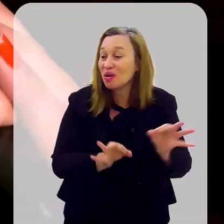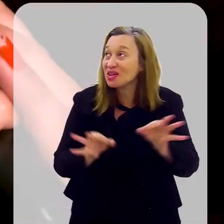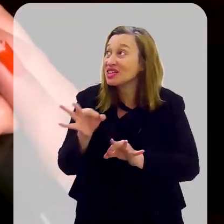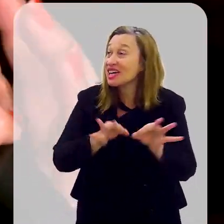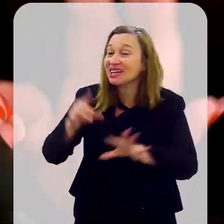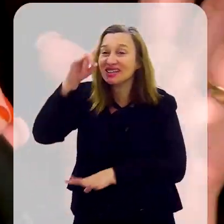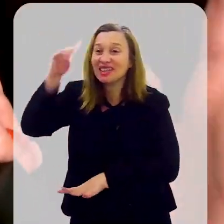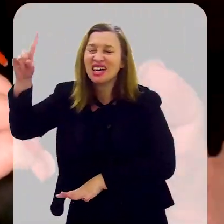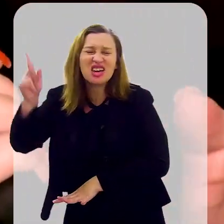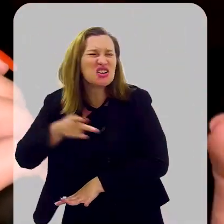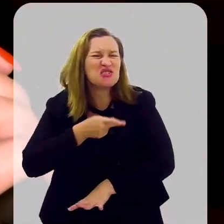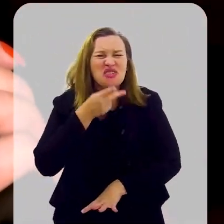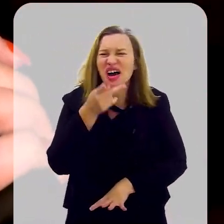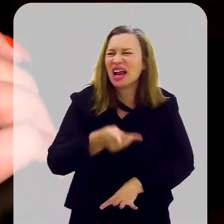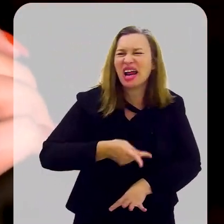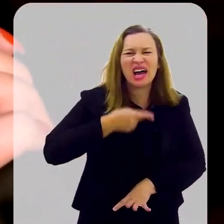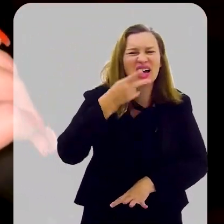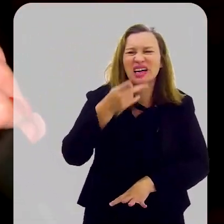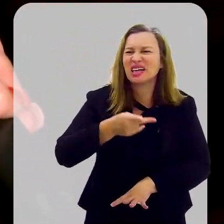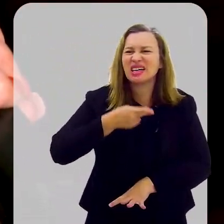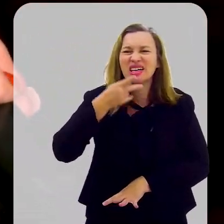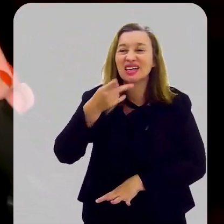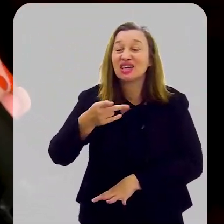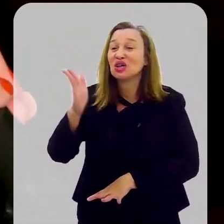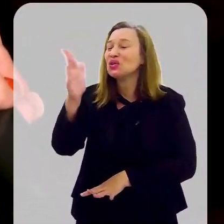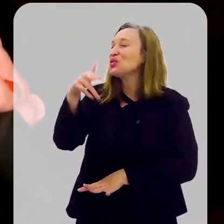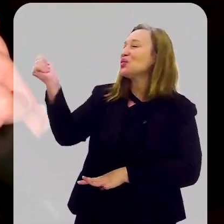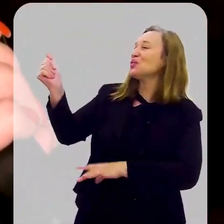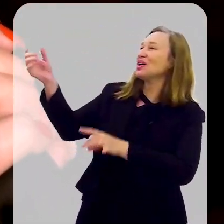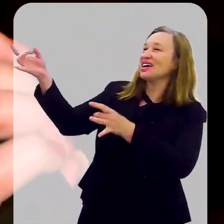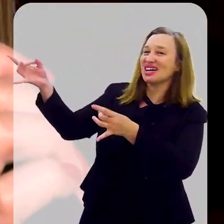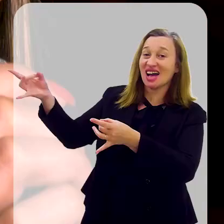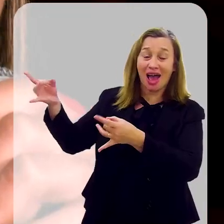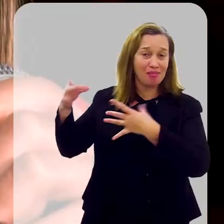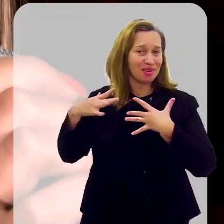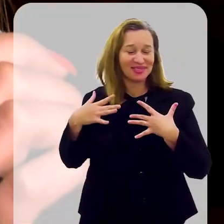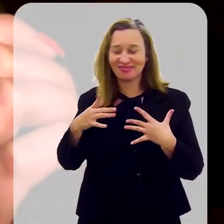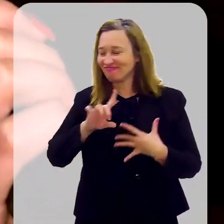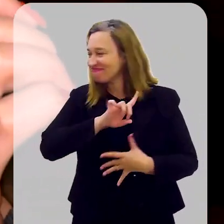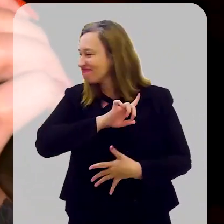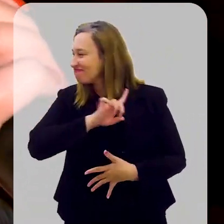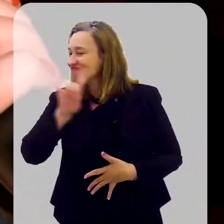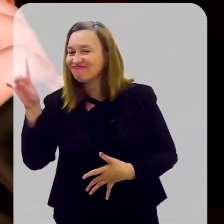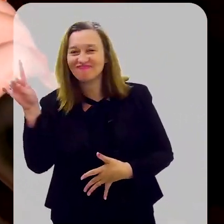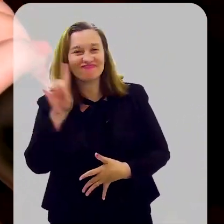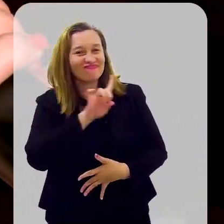entenderei e direi a ele, nunca estive só.